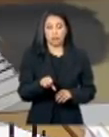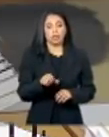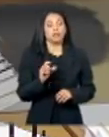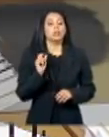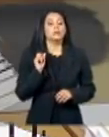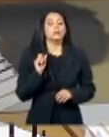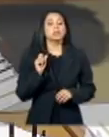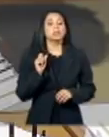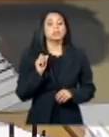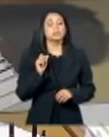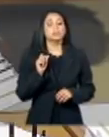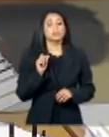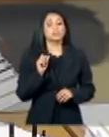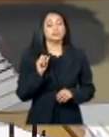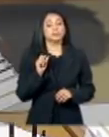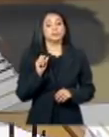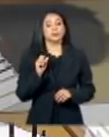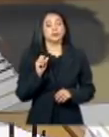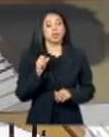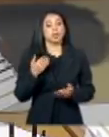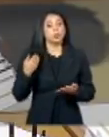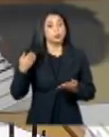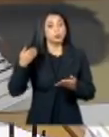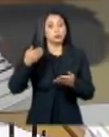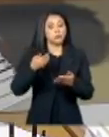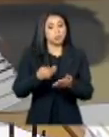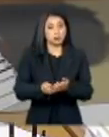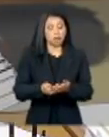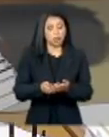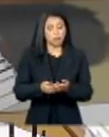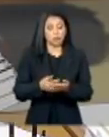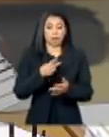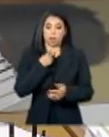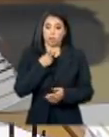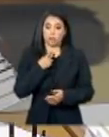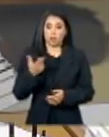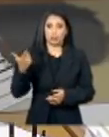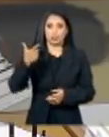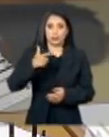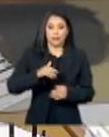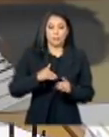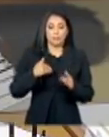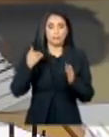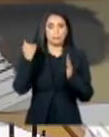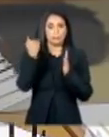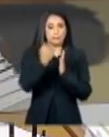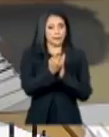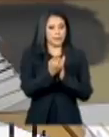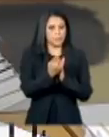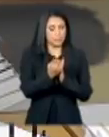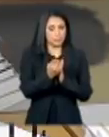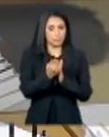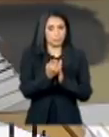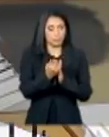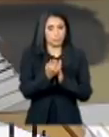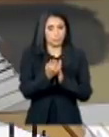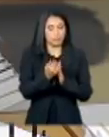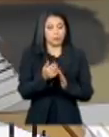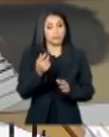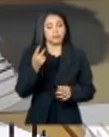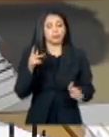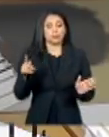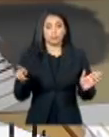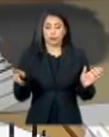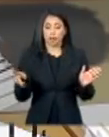previsão de prazo improrrogável porque decadencial para a própria